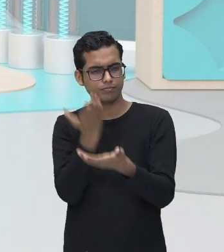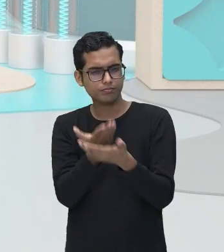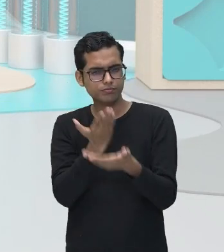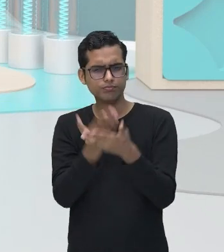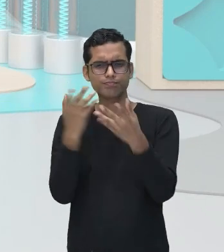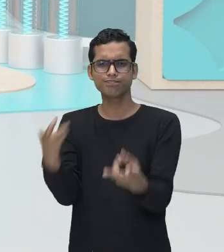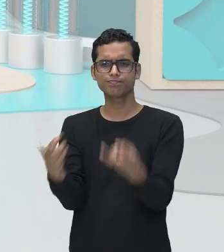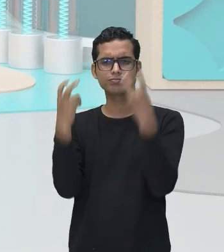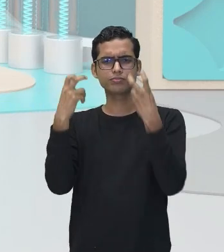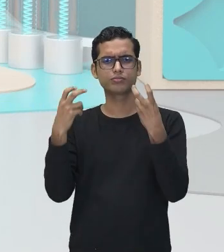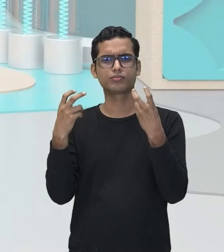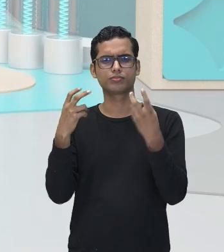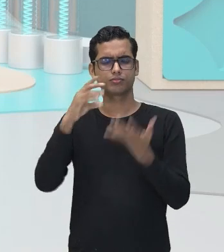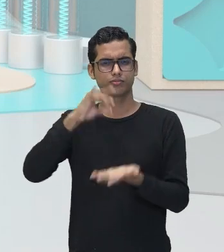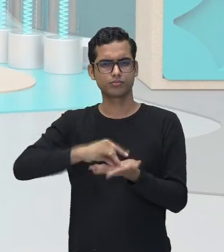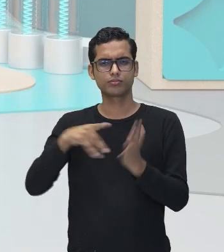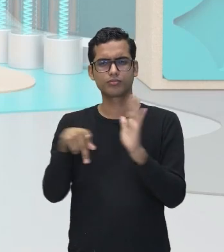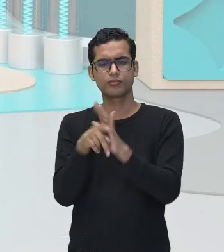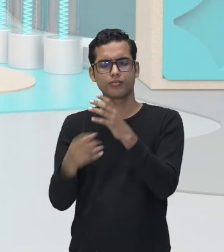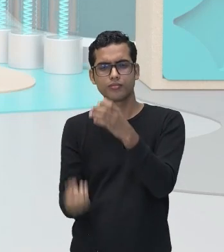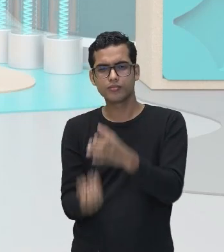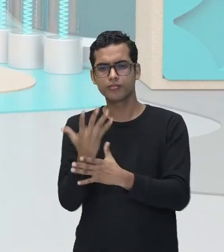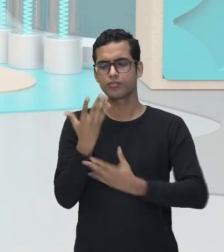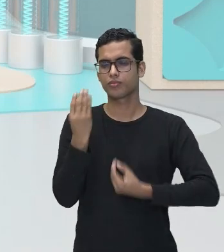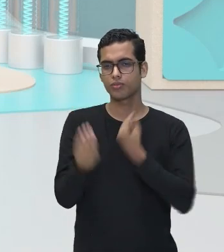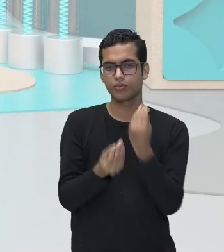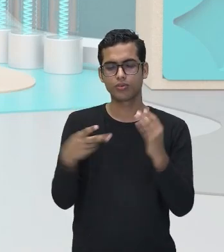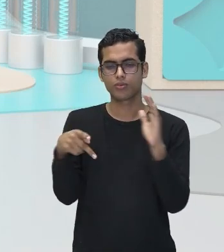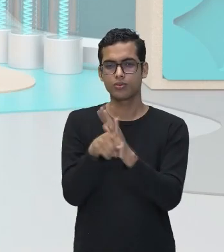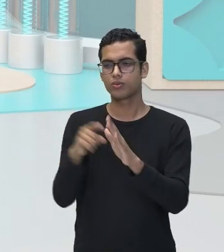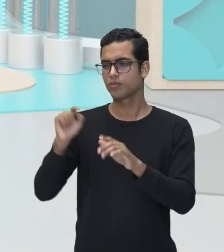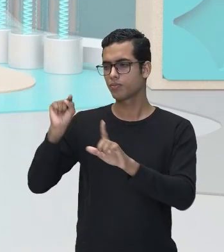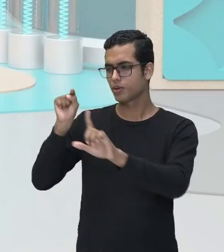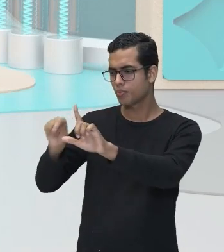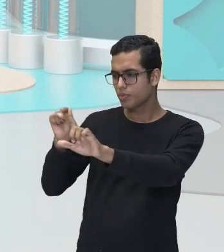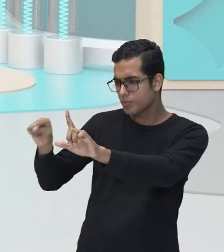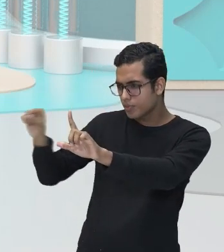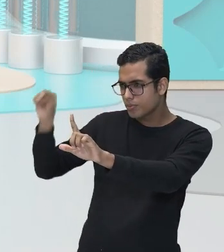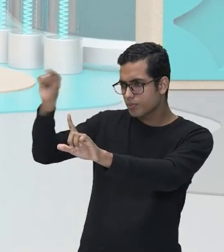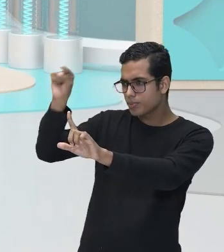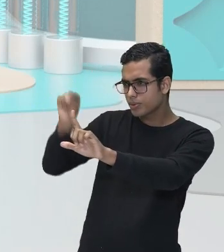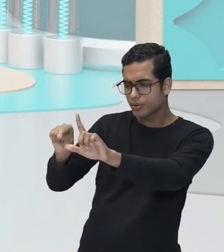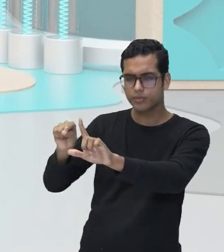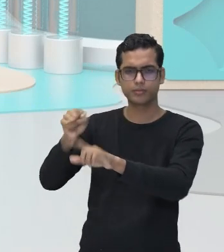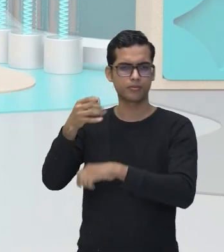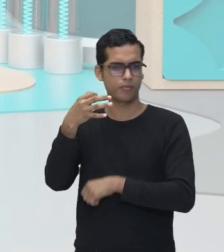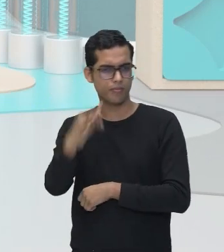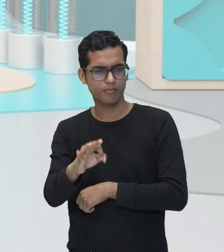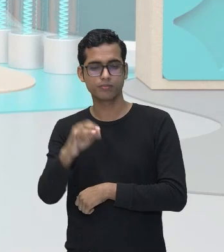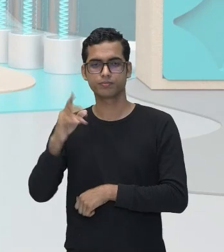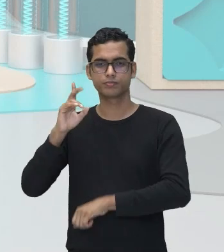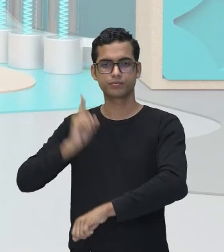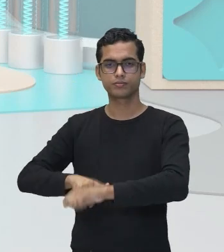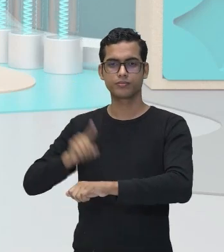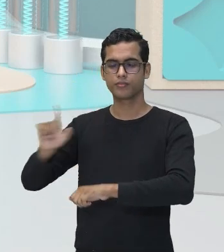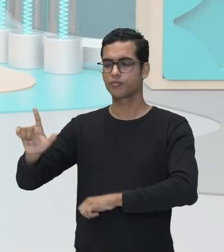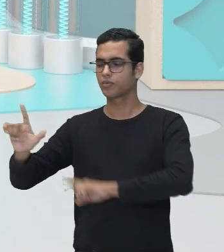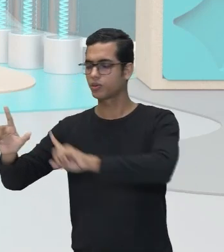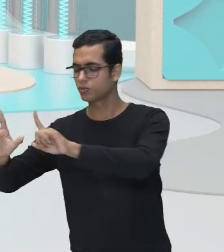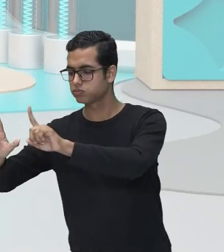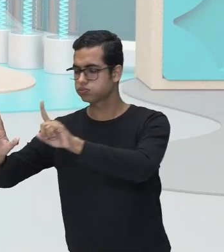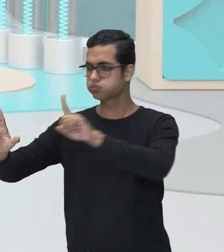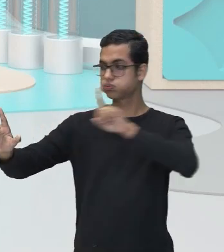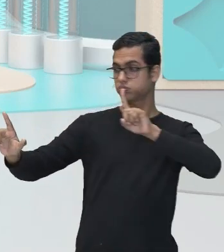que são produzidas a partir de manchas de tinta. Só se afastando que você vai ver a obra